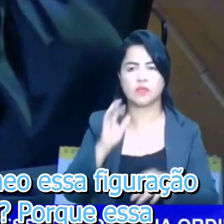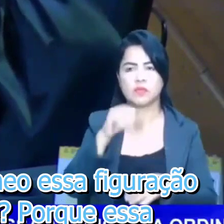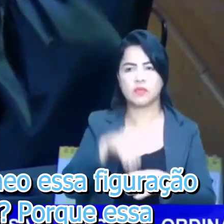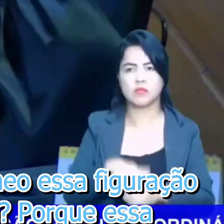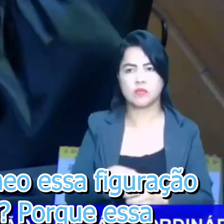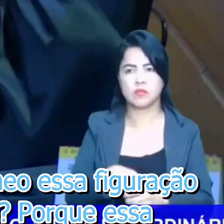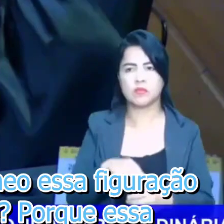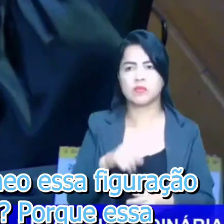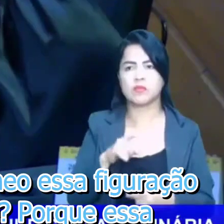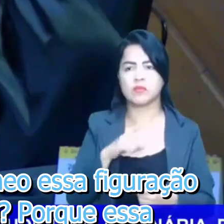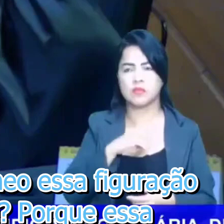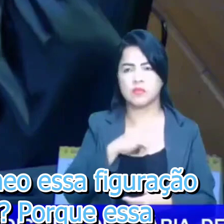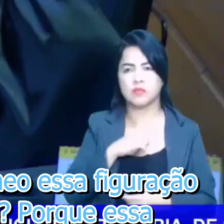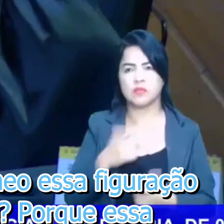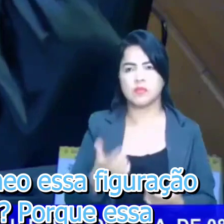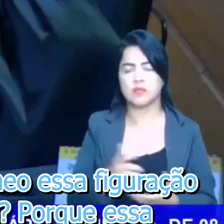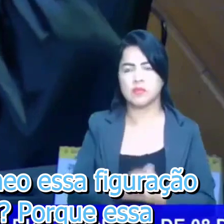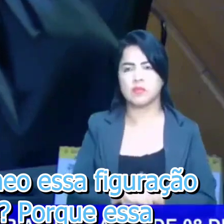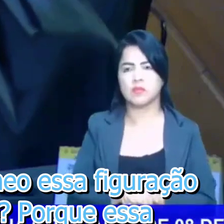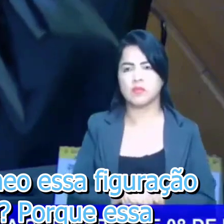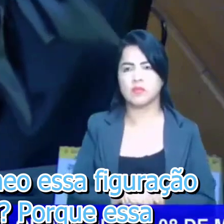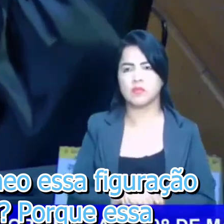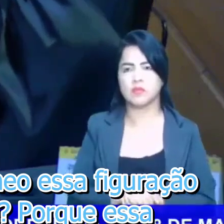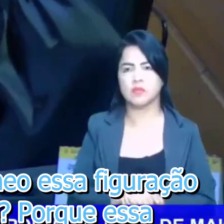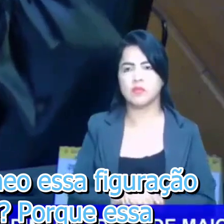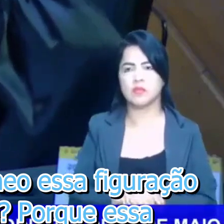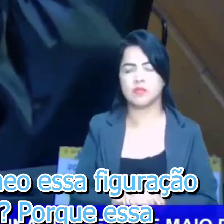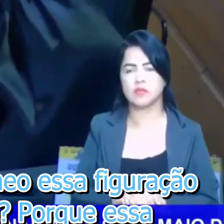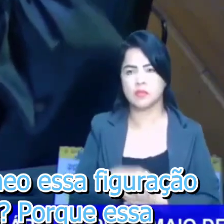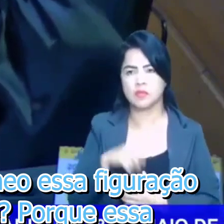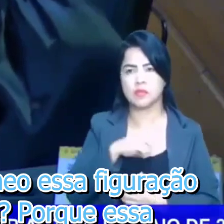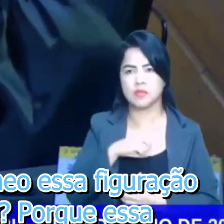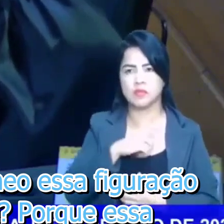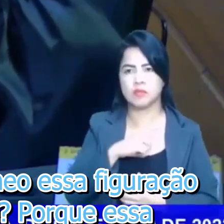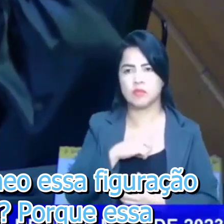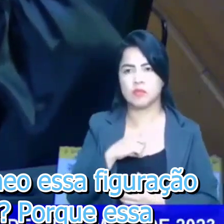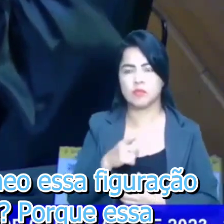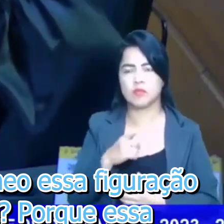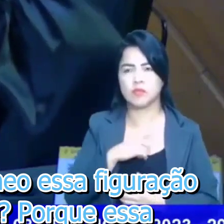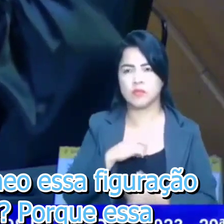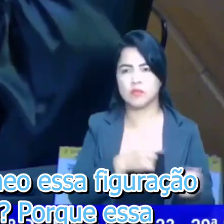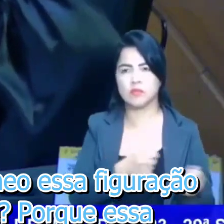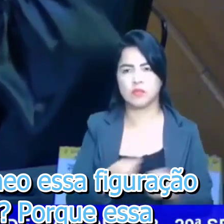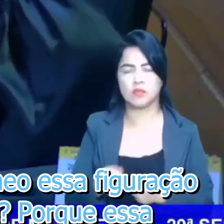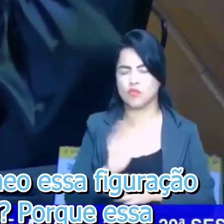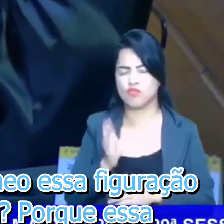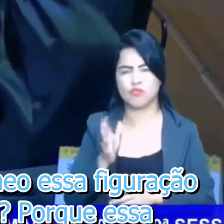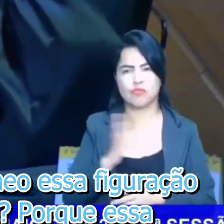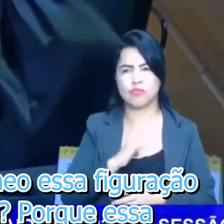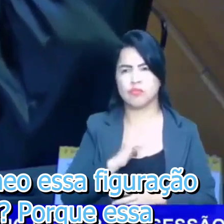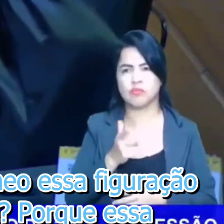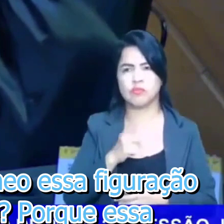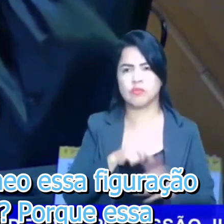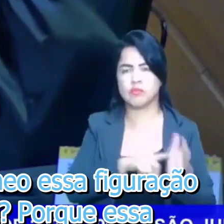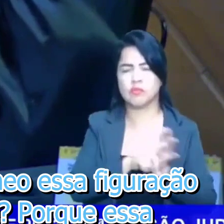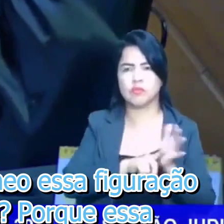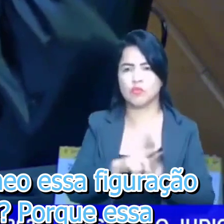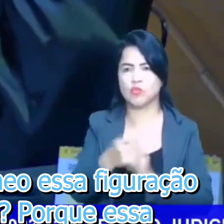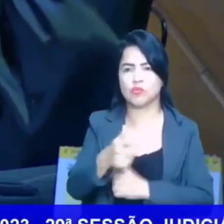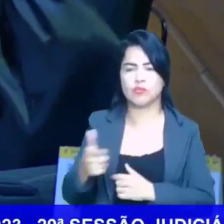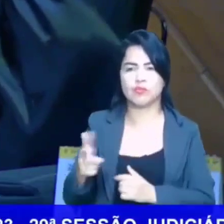o cônjuge, parente, consanguíneo. Essa figuração de legítimo e ilegítimo, isso está superado, não existe mais, né, porque